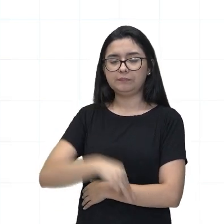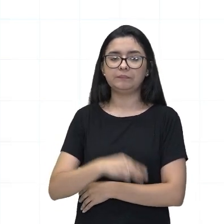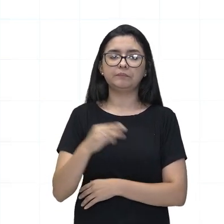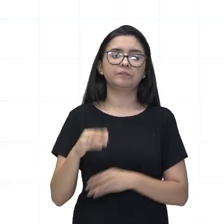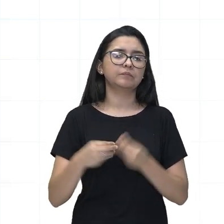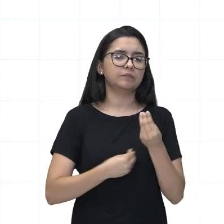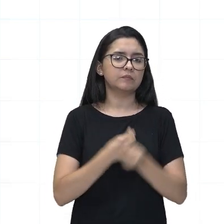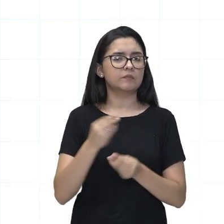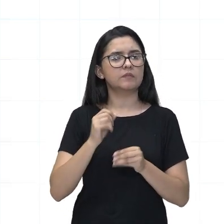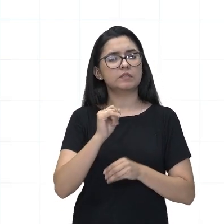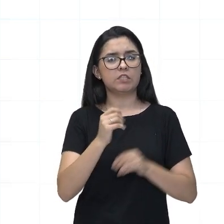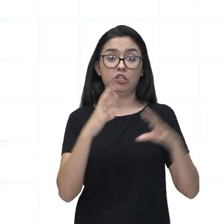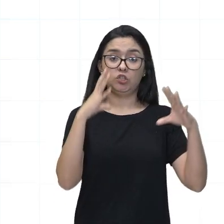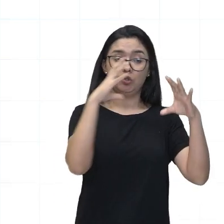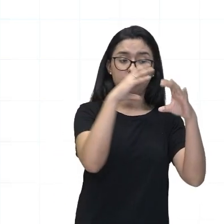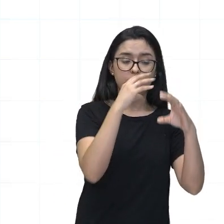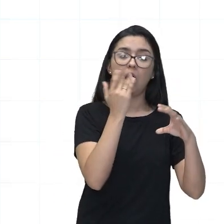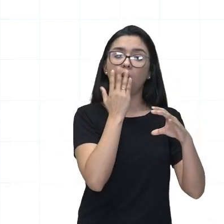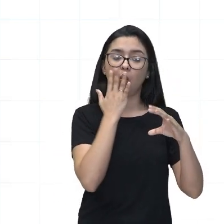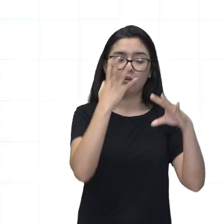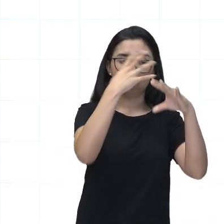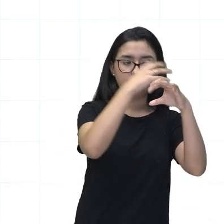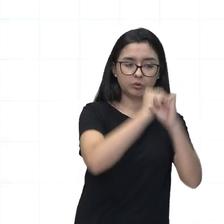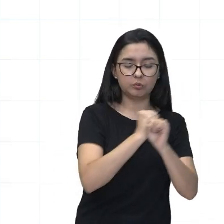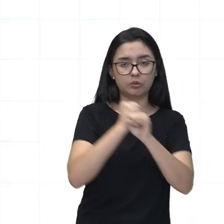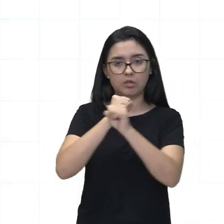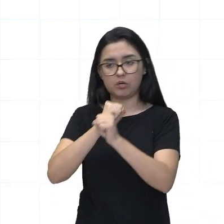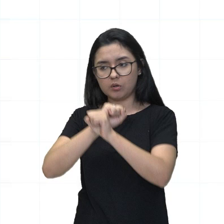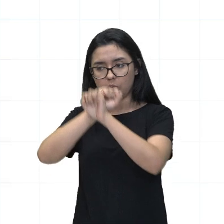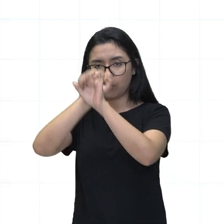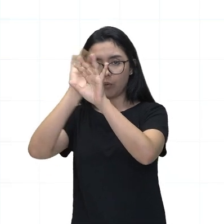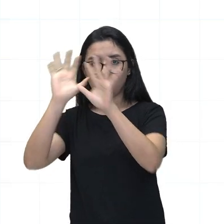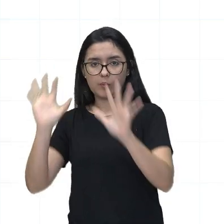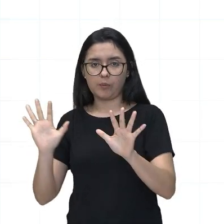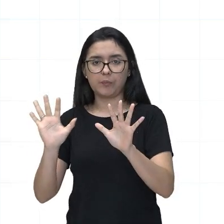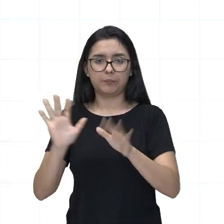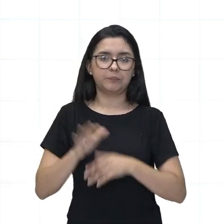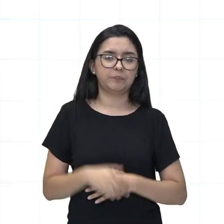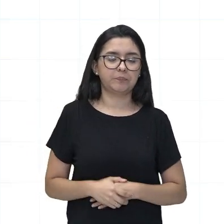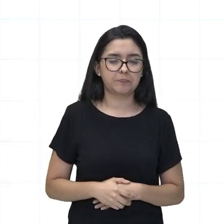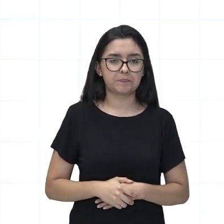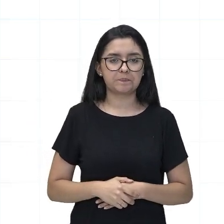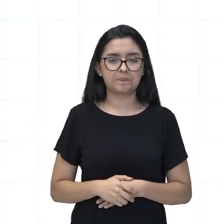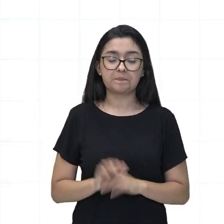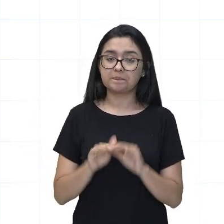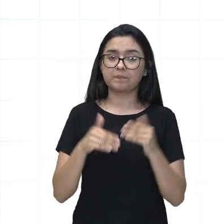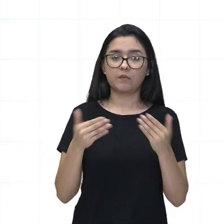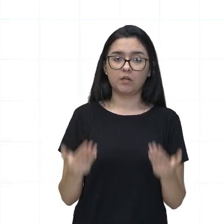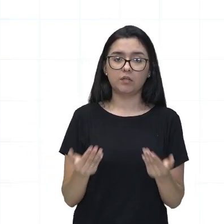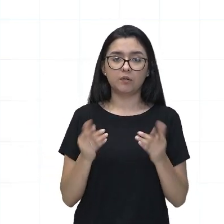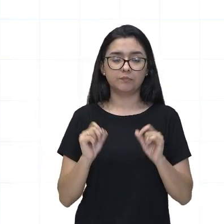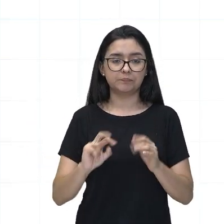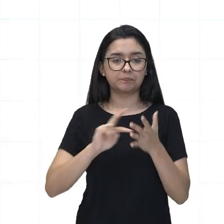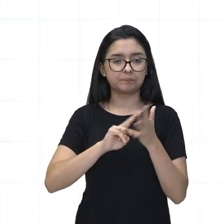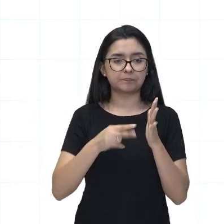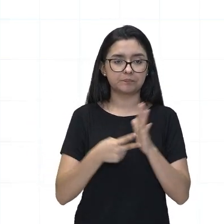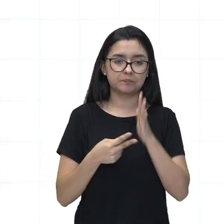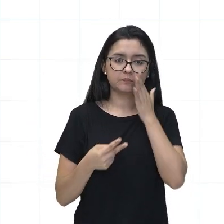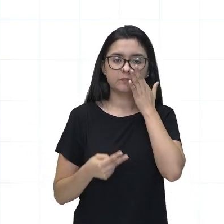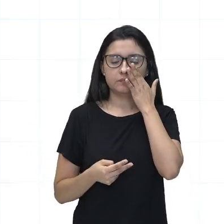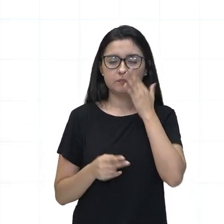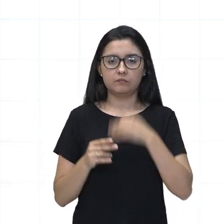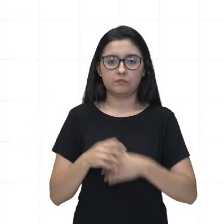luz presente na cor, classificadas em tonalidades claras e escuras. Dessa forma, quando